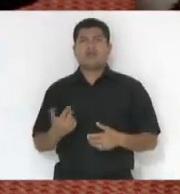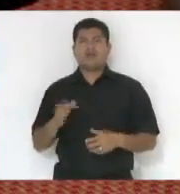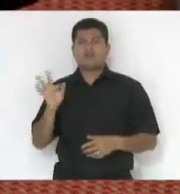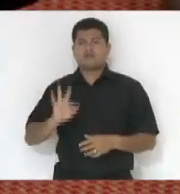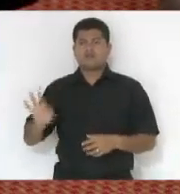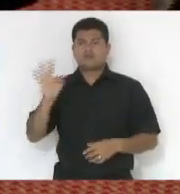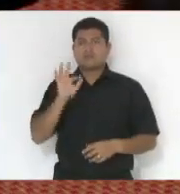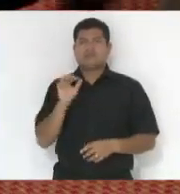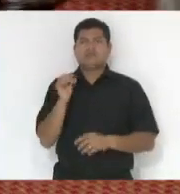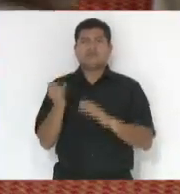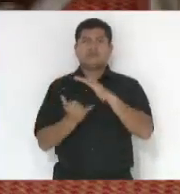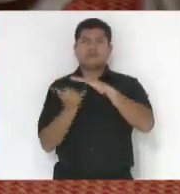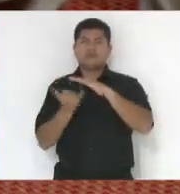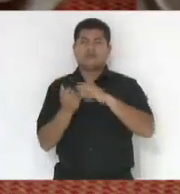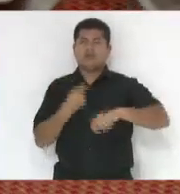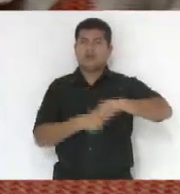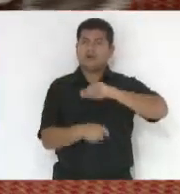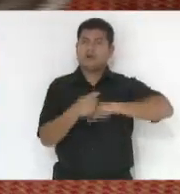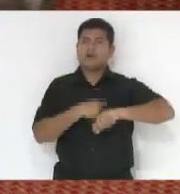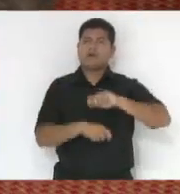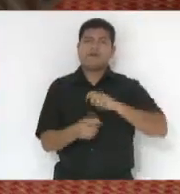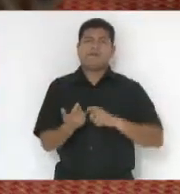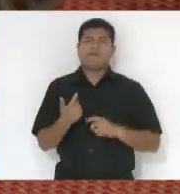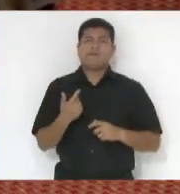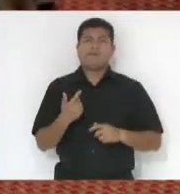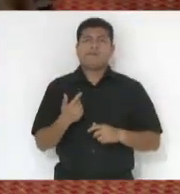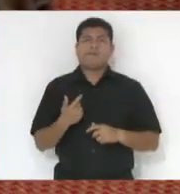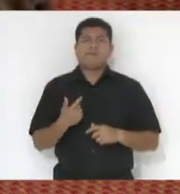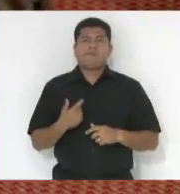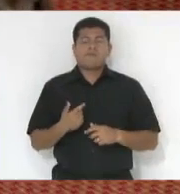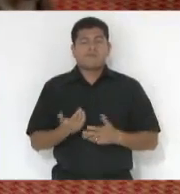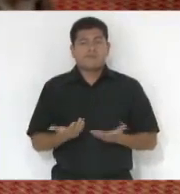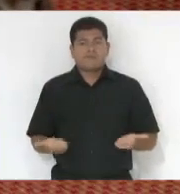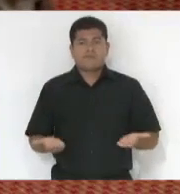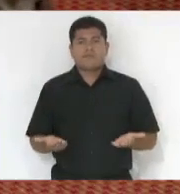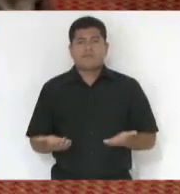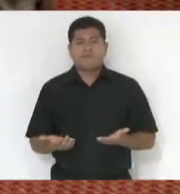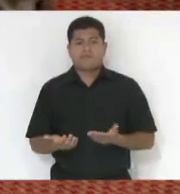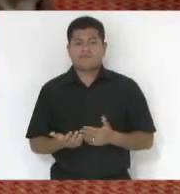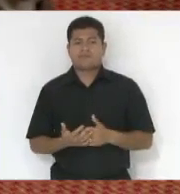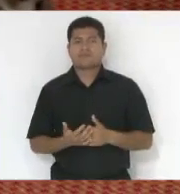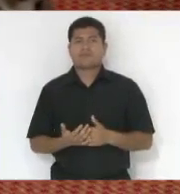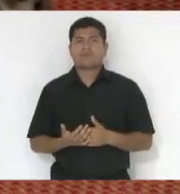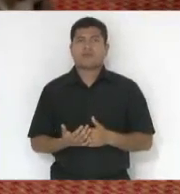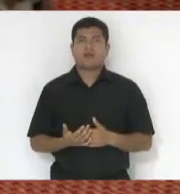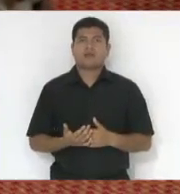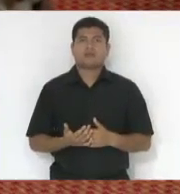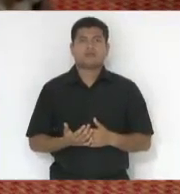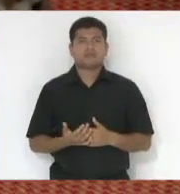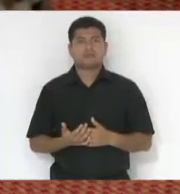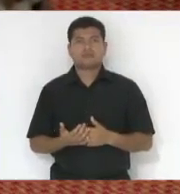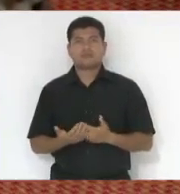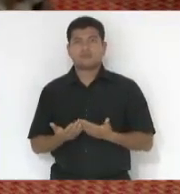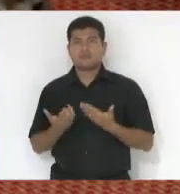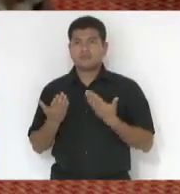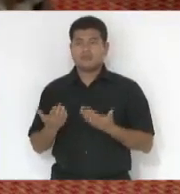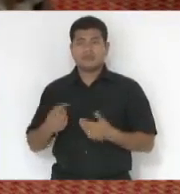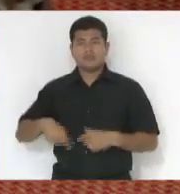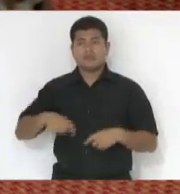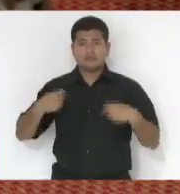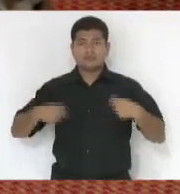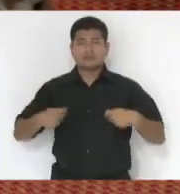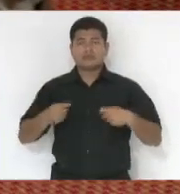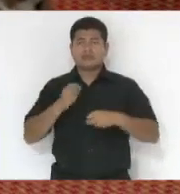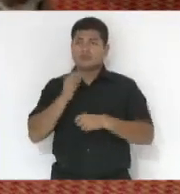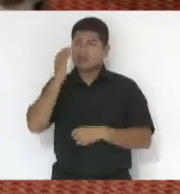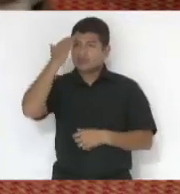indústria, do nosso comércio. Então, tão logo, nós temos que continuar entendendo